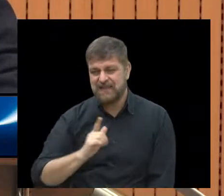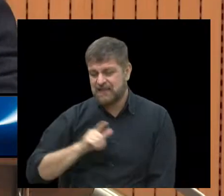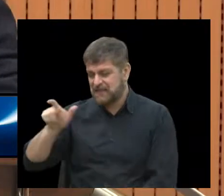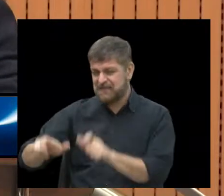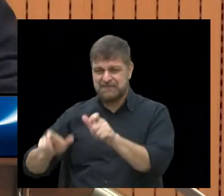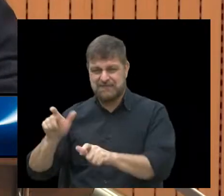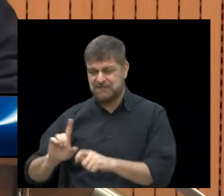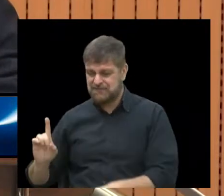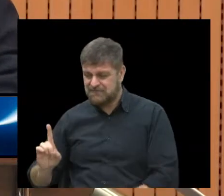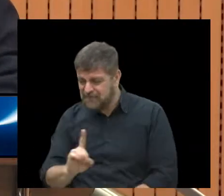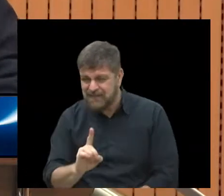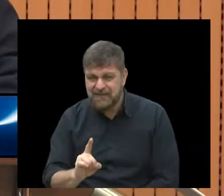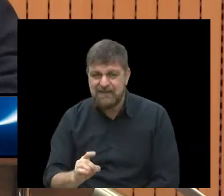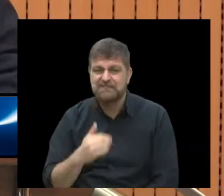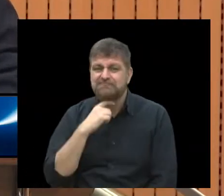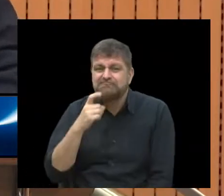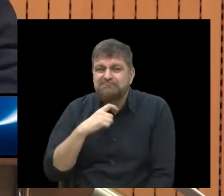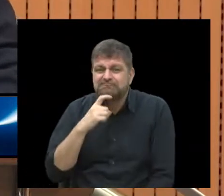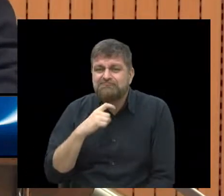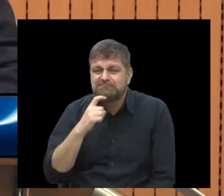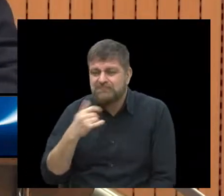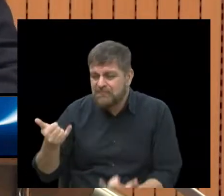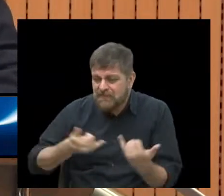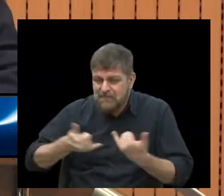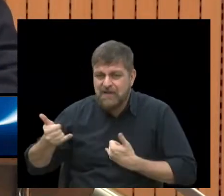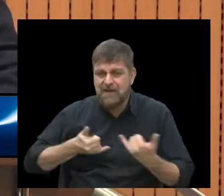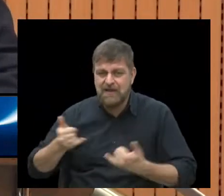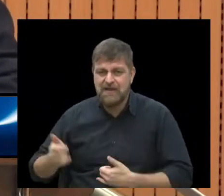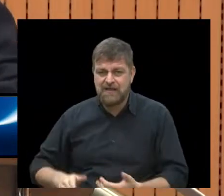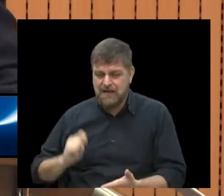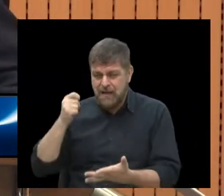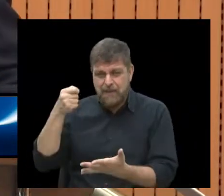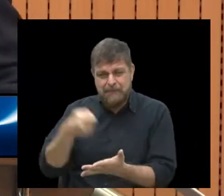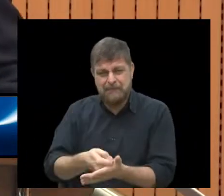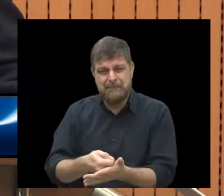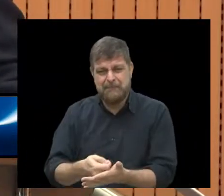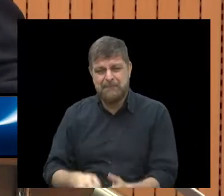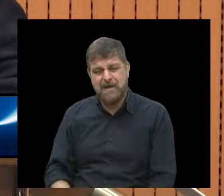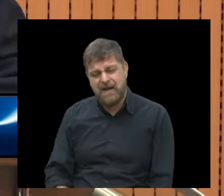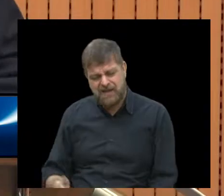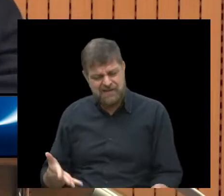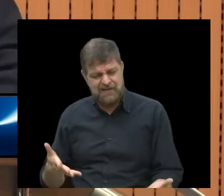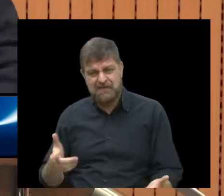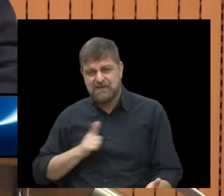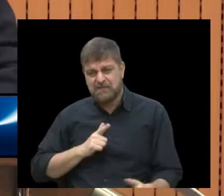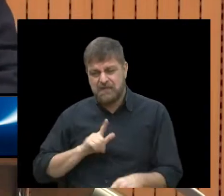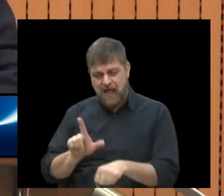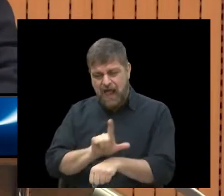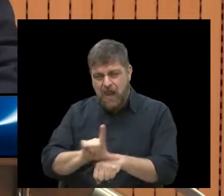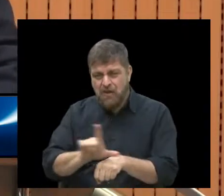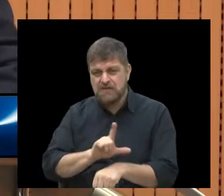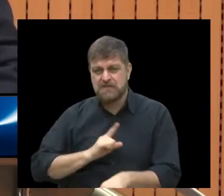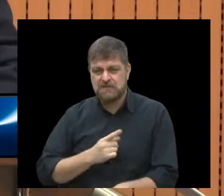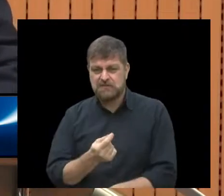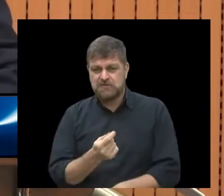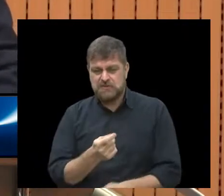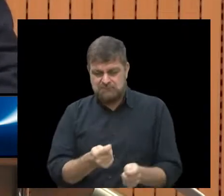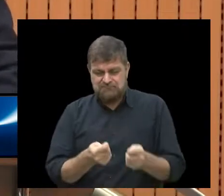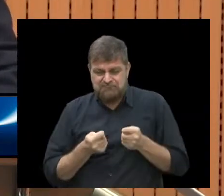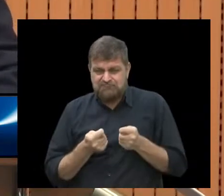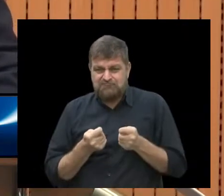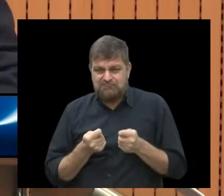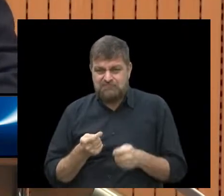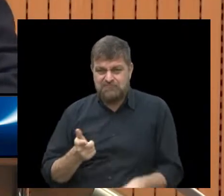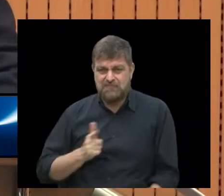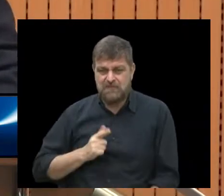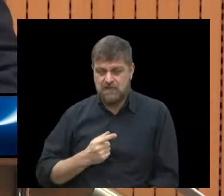Transurc. Então, eles falam, poxa, eles pagam muito pouca comissão. Além disso, o comércio fica com aquele dinheiro, um dinheiro